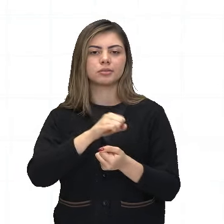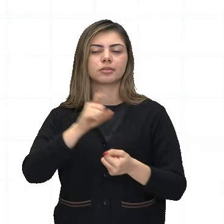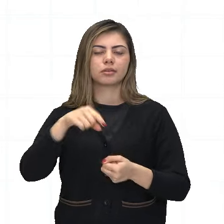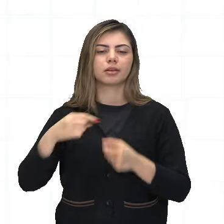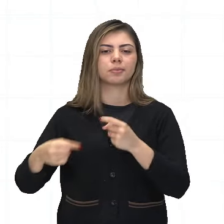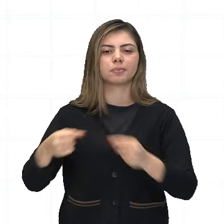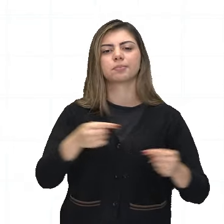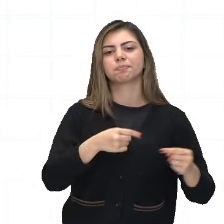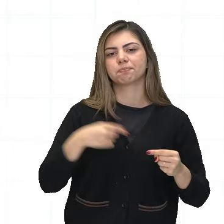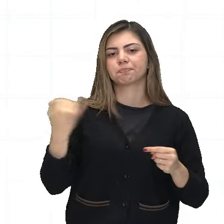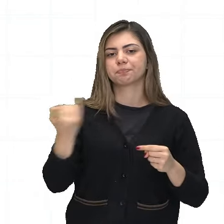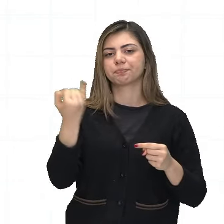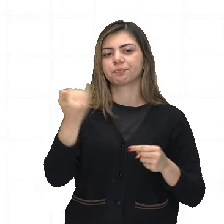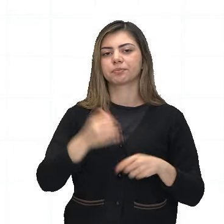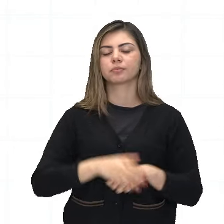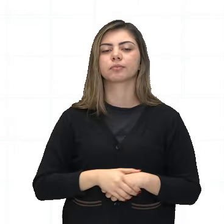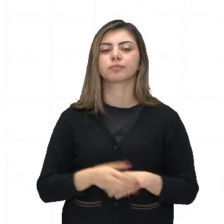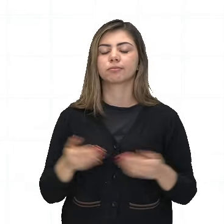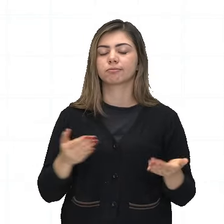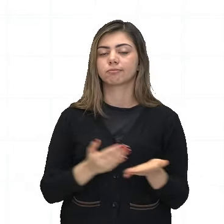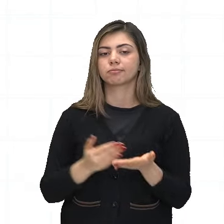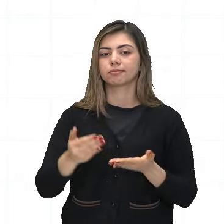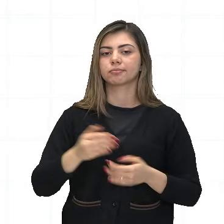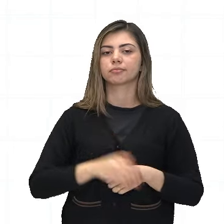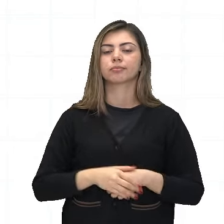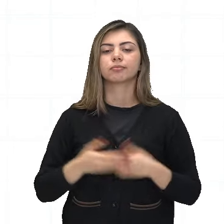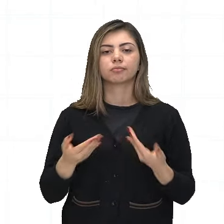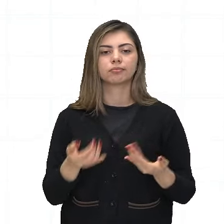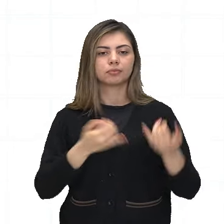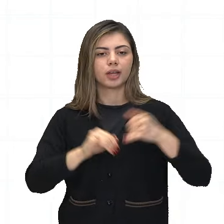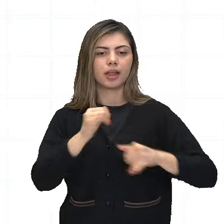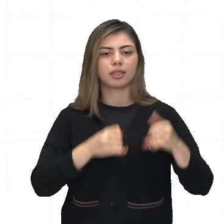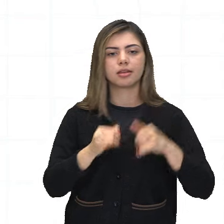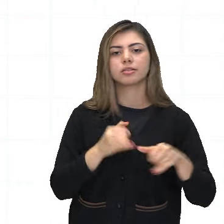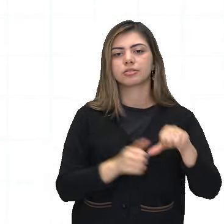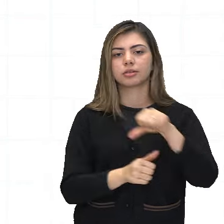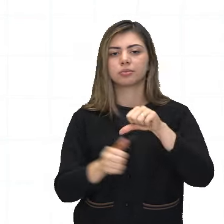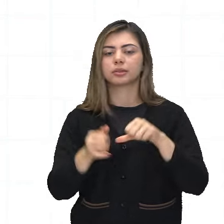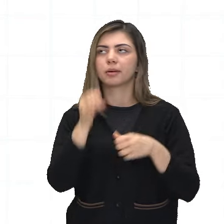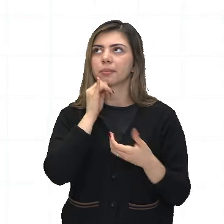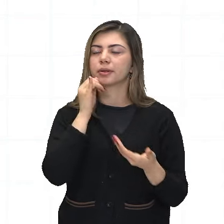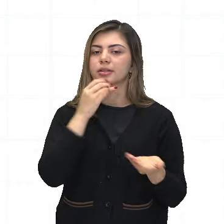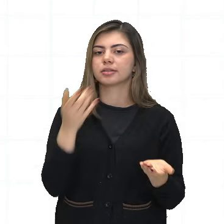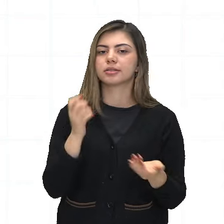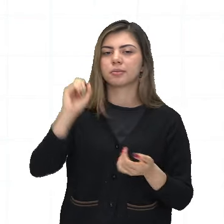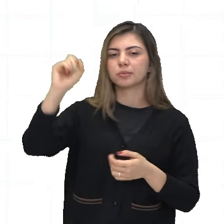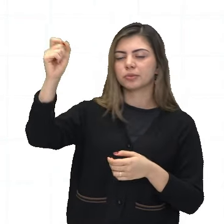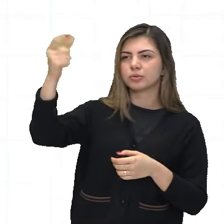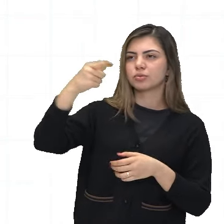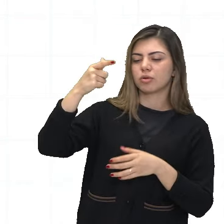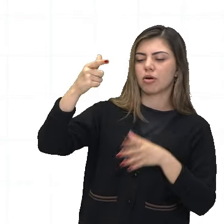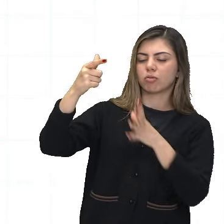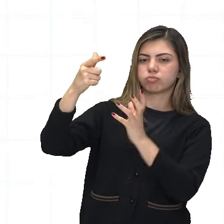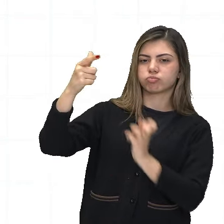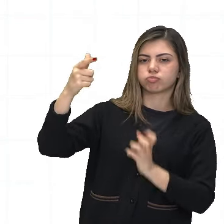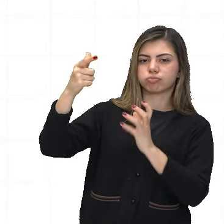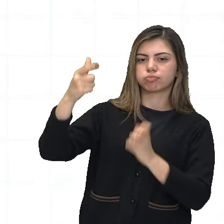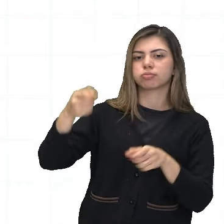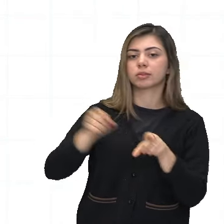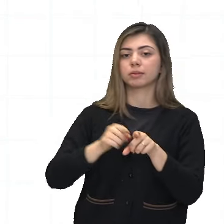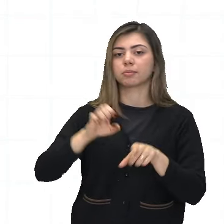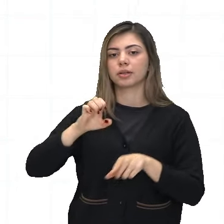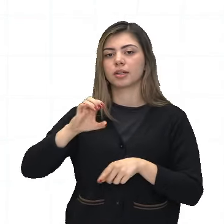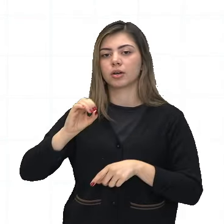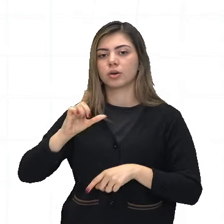debatido bora continuar o nosso texto investir em fontes de energias renováveis como a solar e eólica e adotar tecnologias